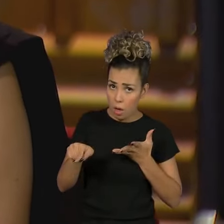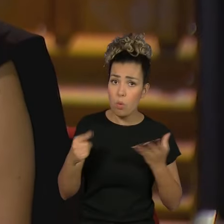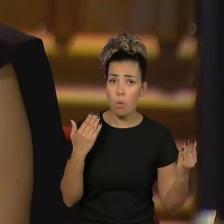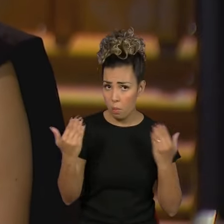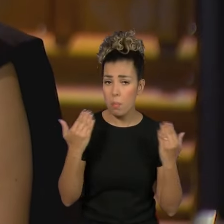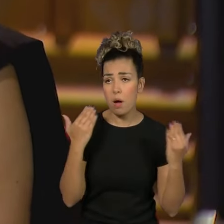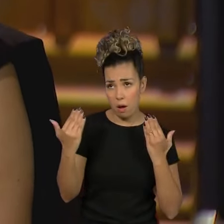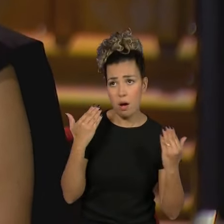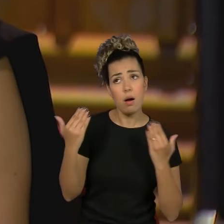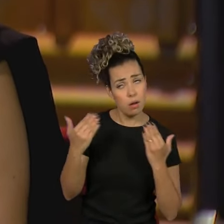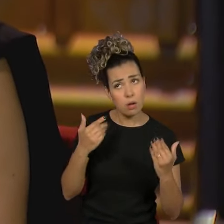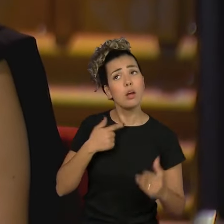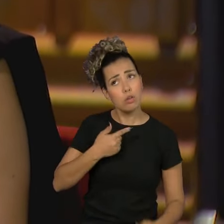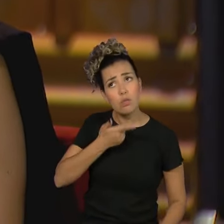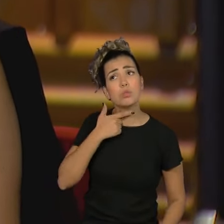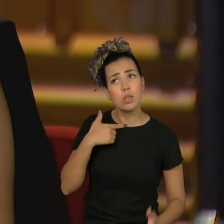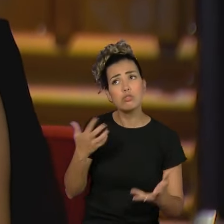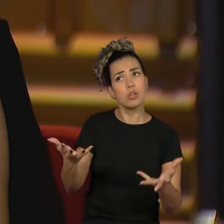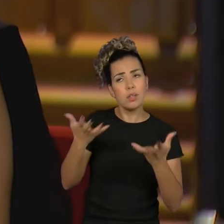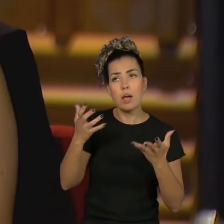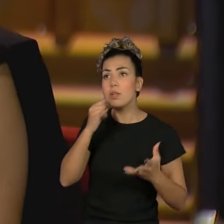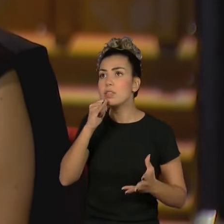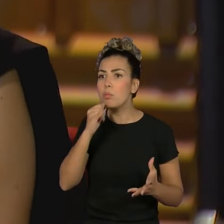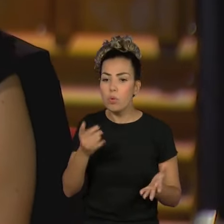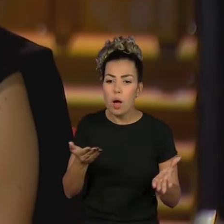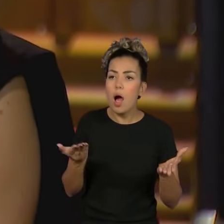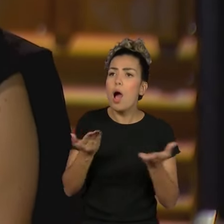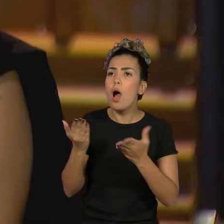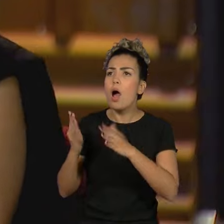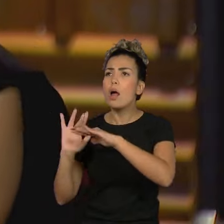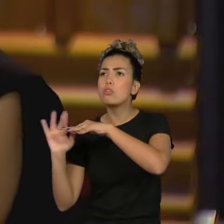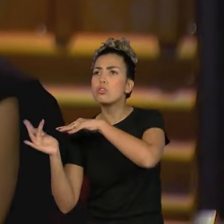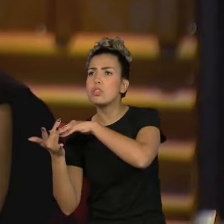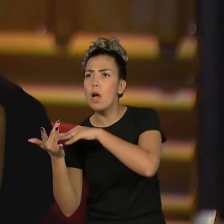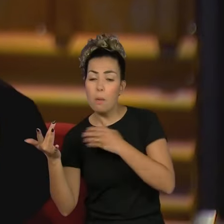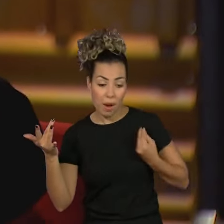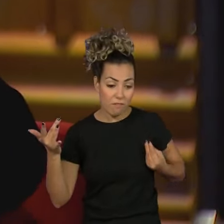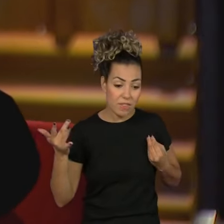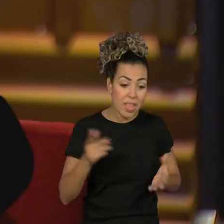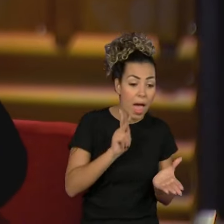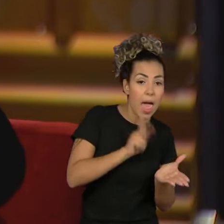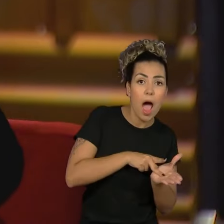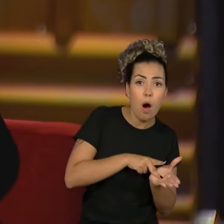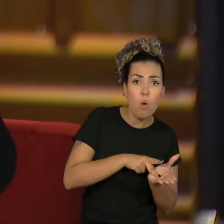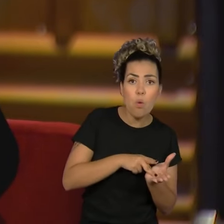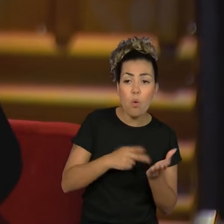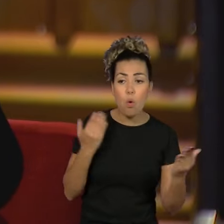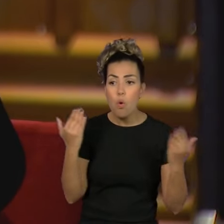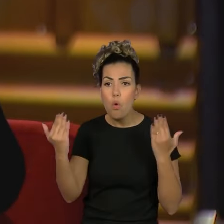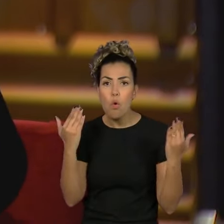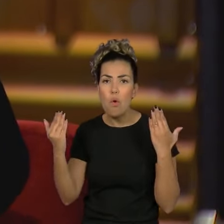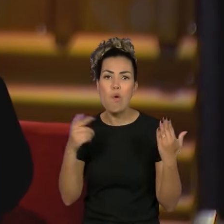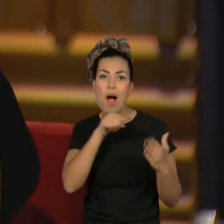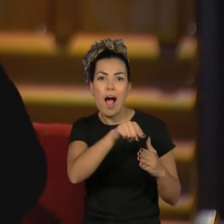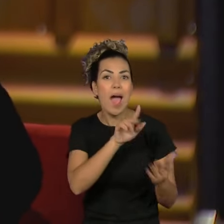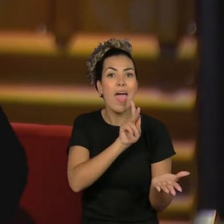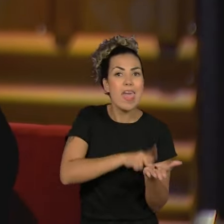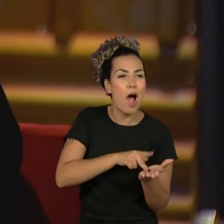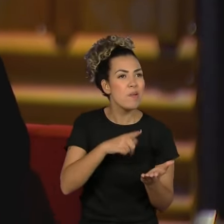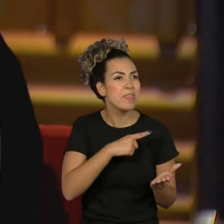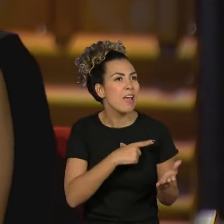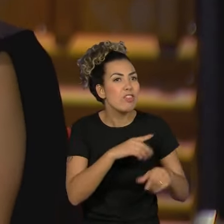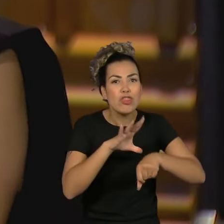essa ess essa essa comparação eu quero do do que tá acontecendo no digital e do que acontecendo na vida real no toque no contato